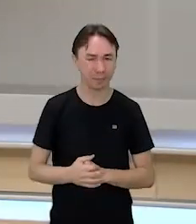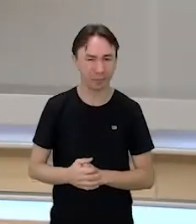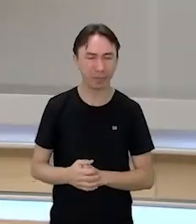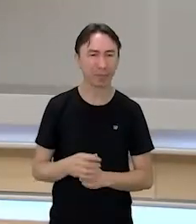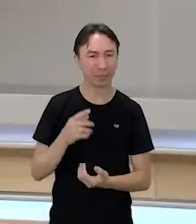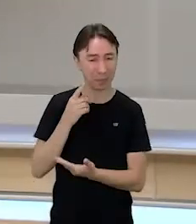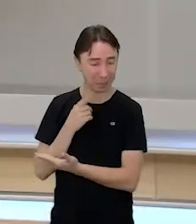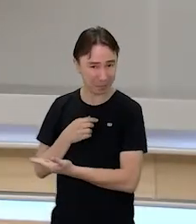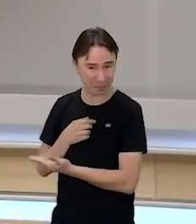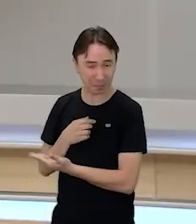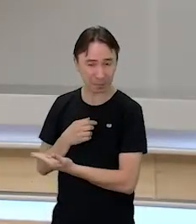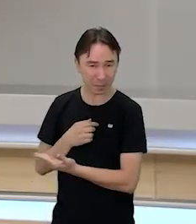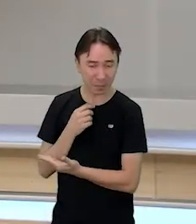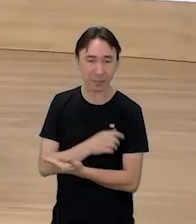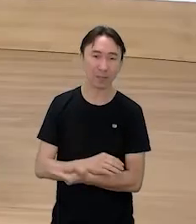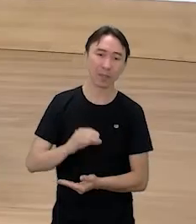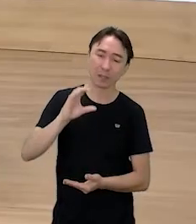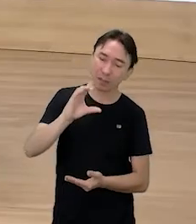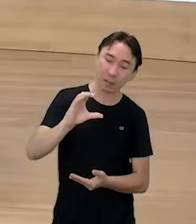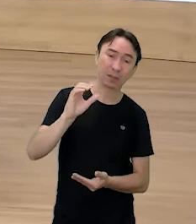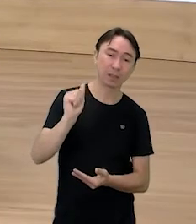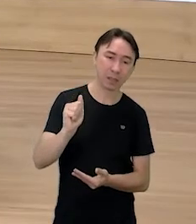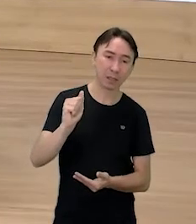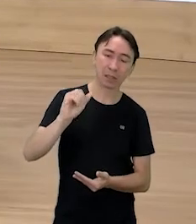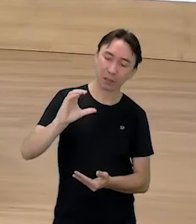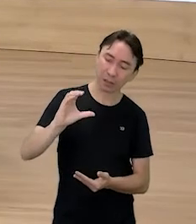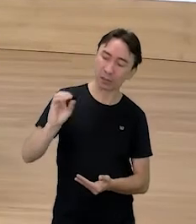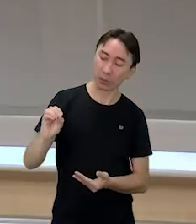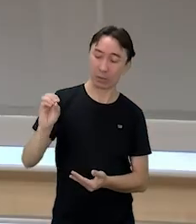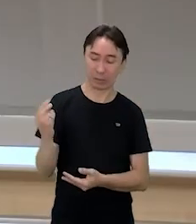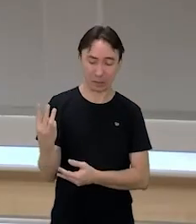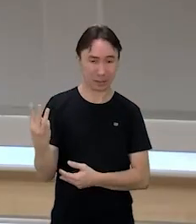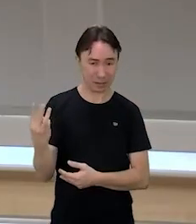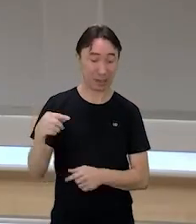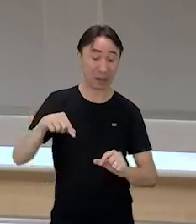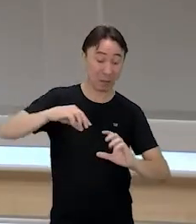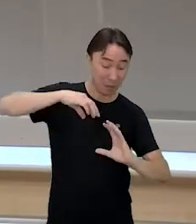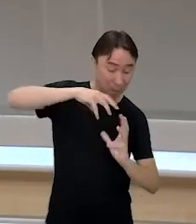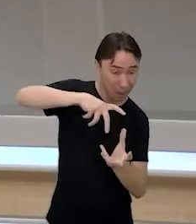planeta? Muito abundante, né? Ele é muito abundante.